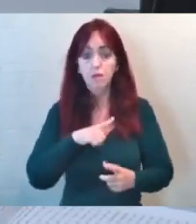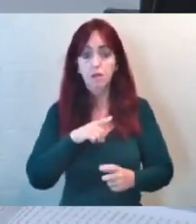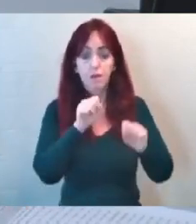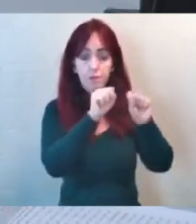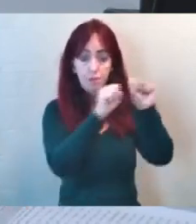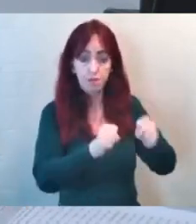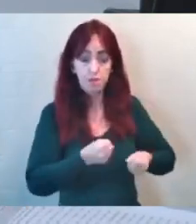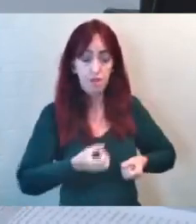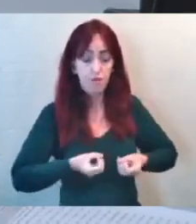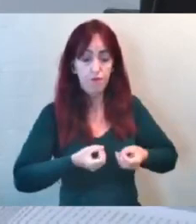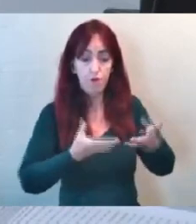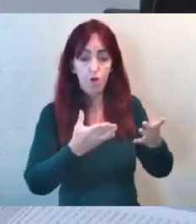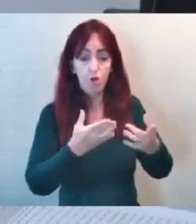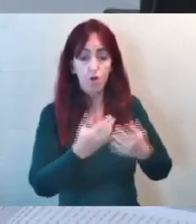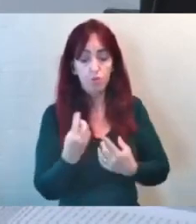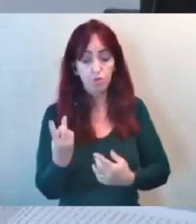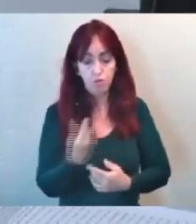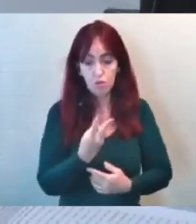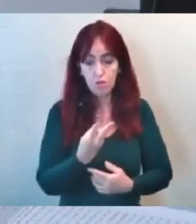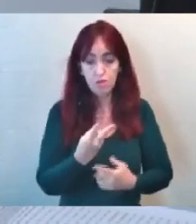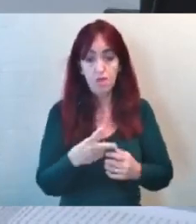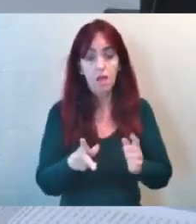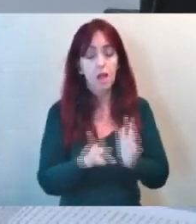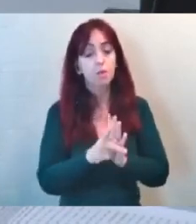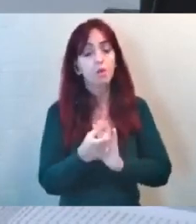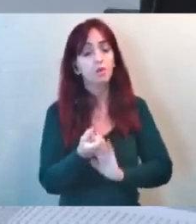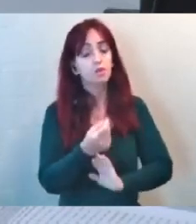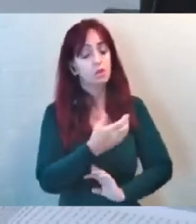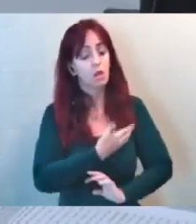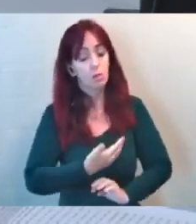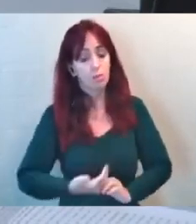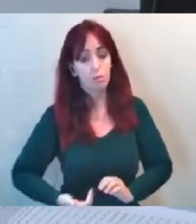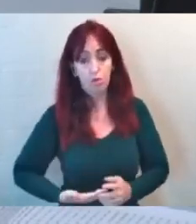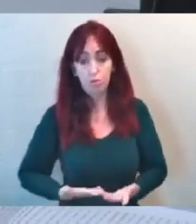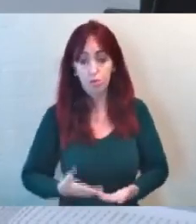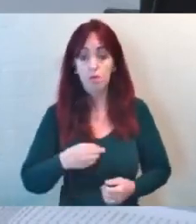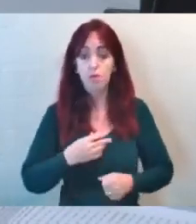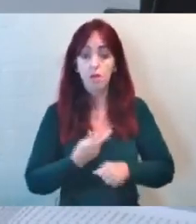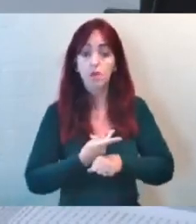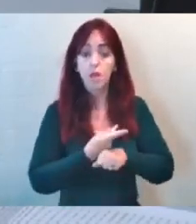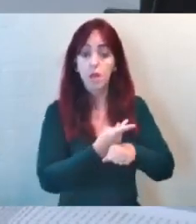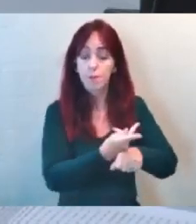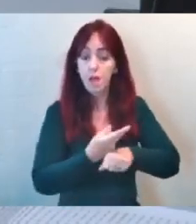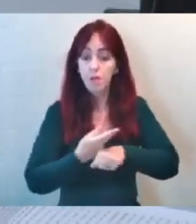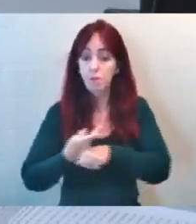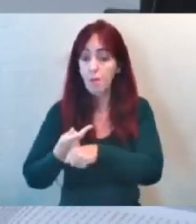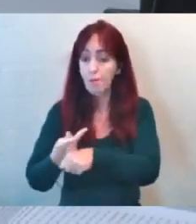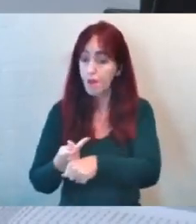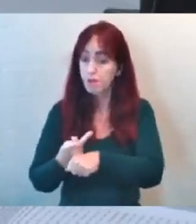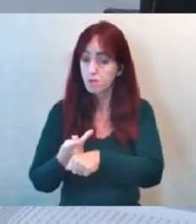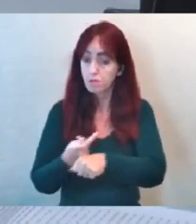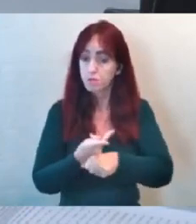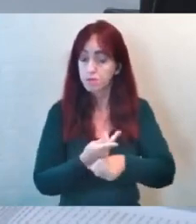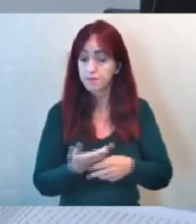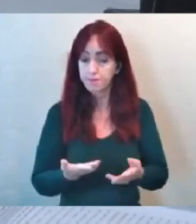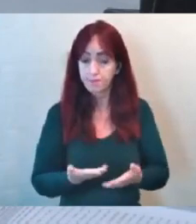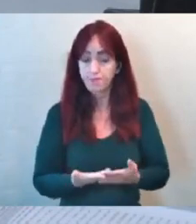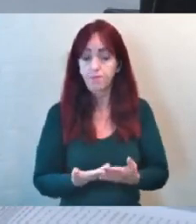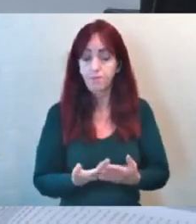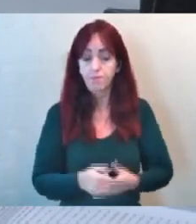quanto o suplementar, é um dinheiro público. Foi um empréstimo do município, nas palavras do ex-prefeito Alexandre